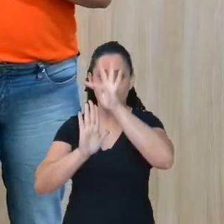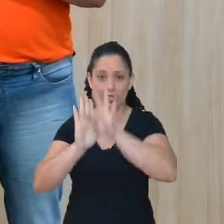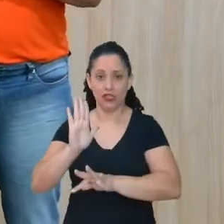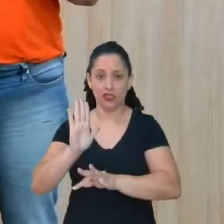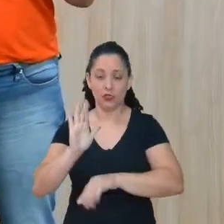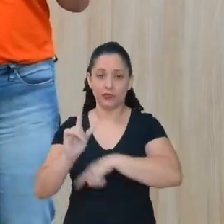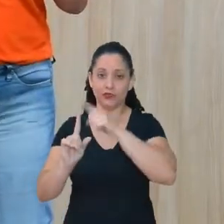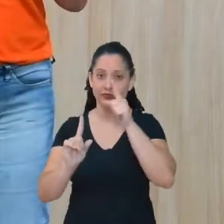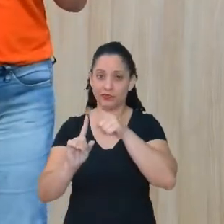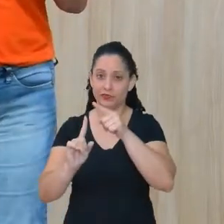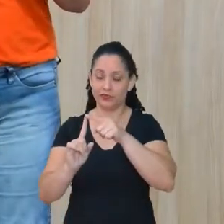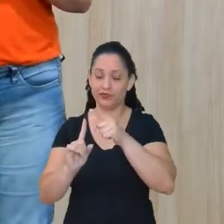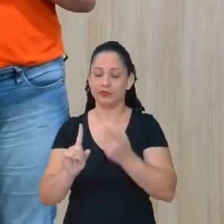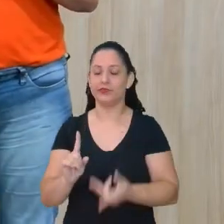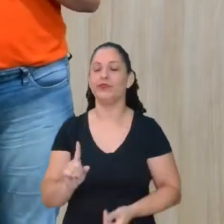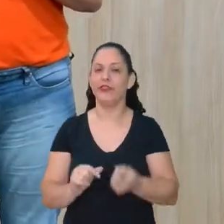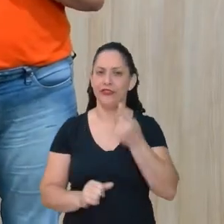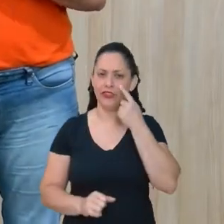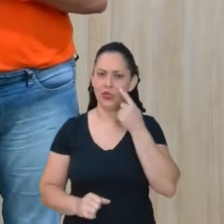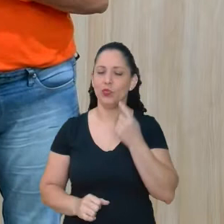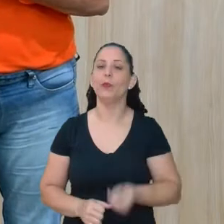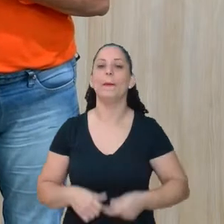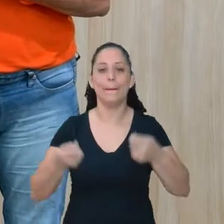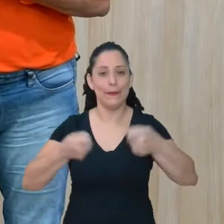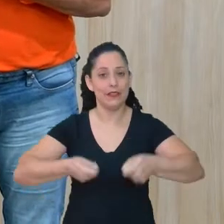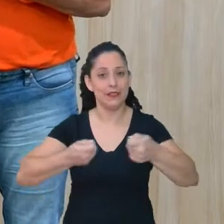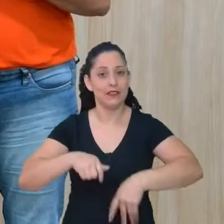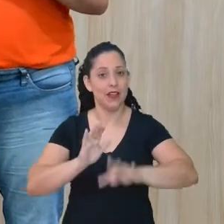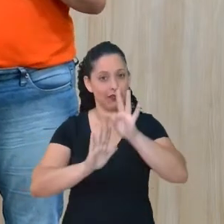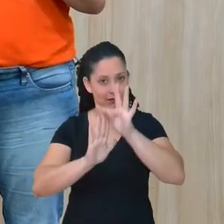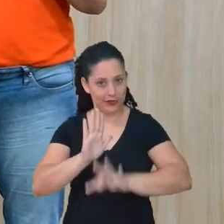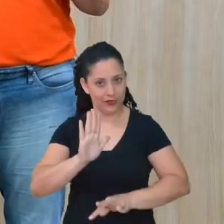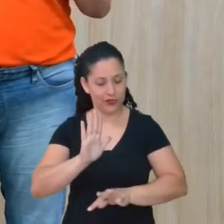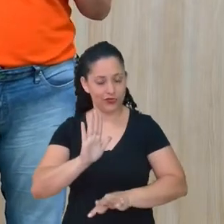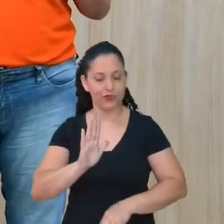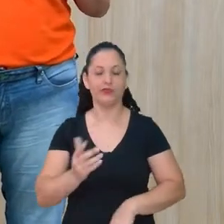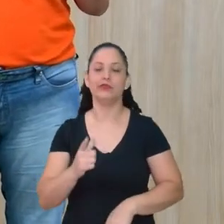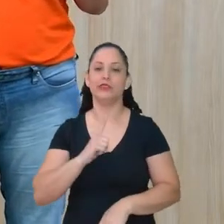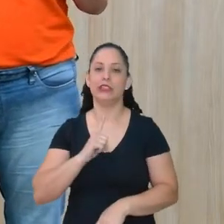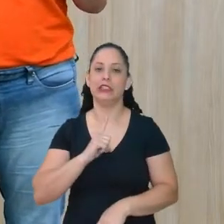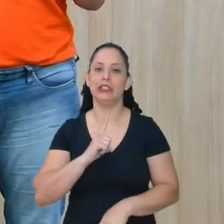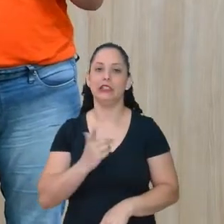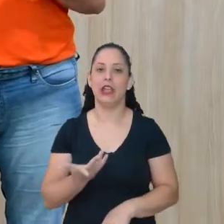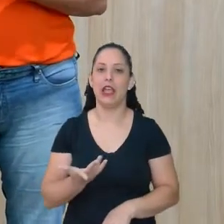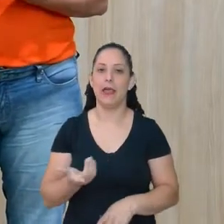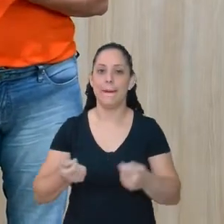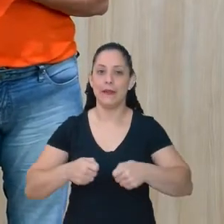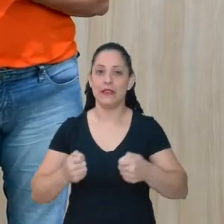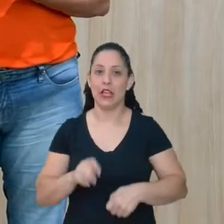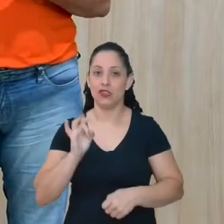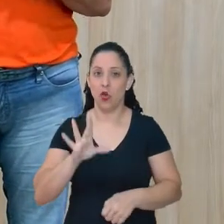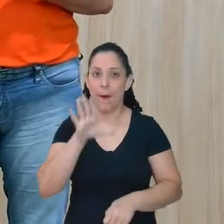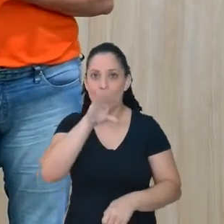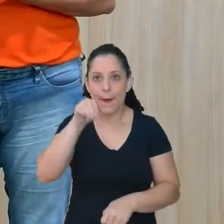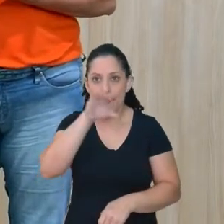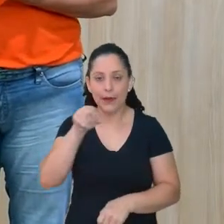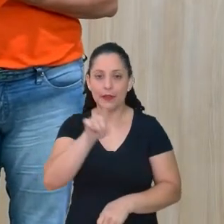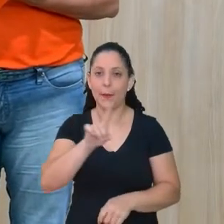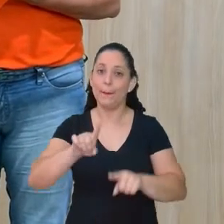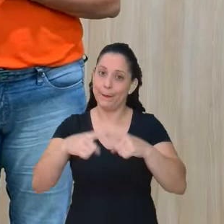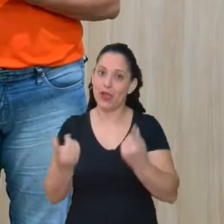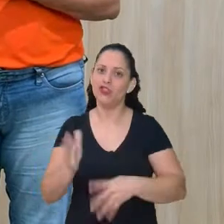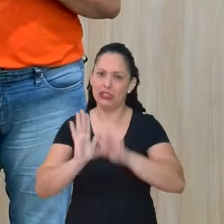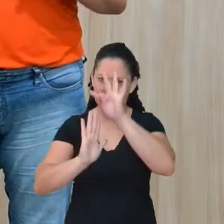texto, né? A gente viu que não existe teatro sem texto, né? O texto não precisa necessariamente ser verbalizado, mas ele